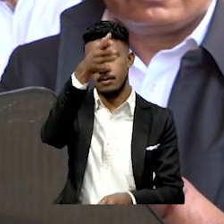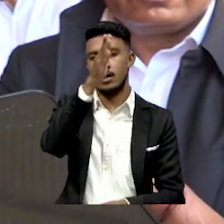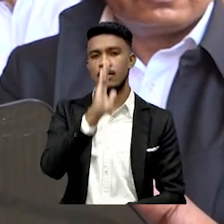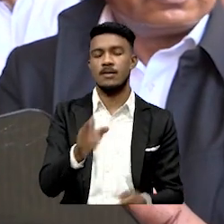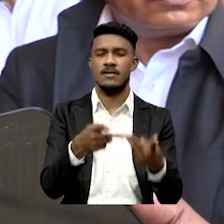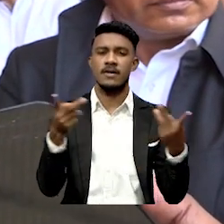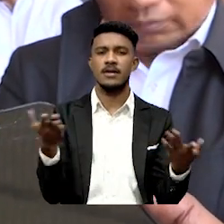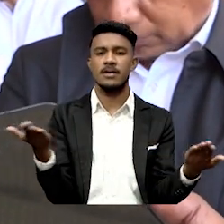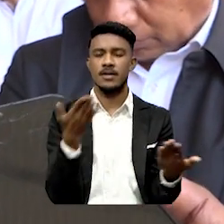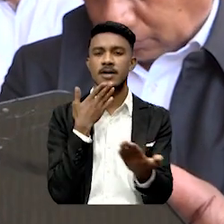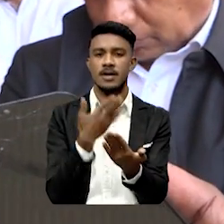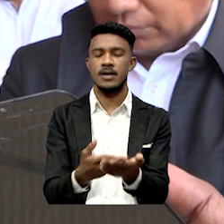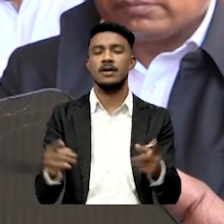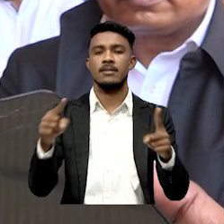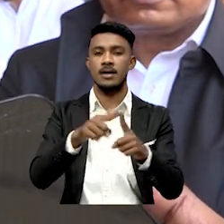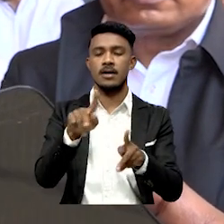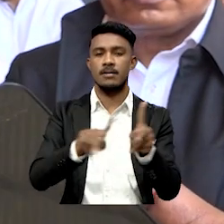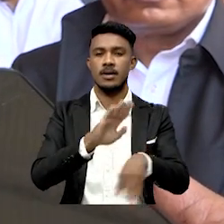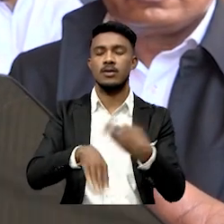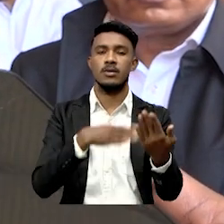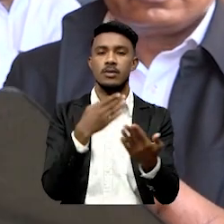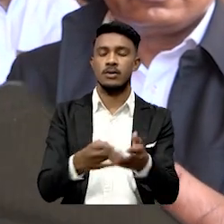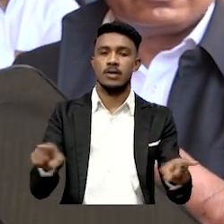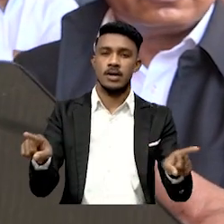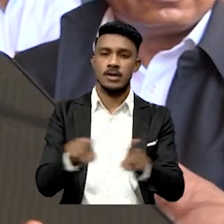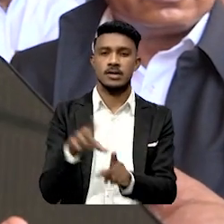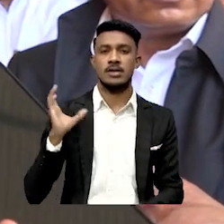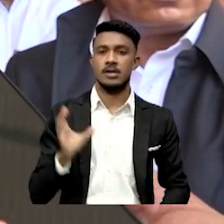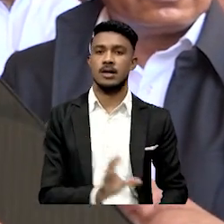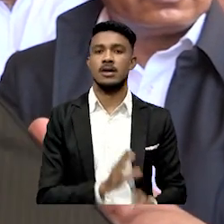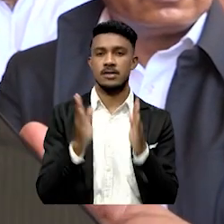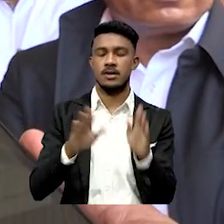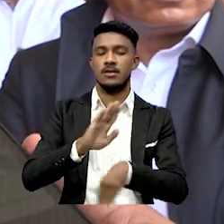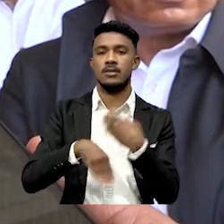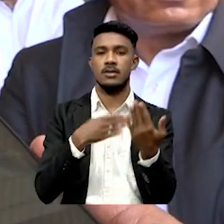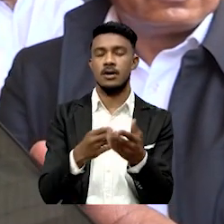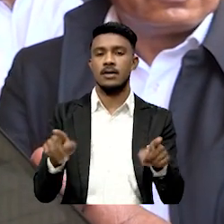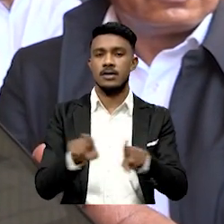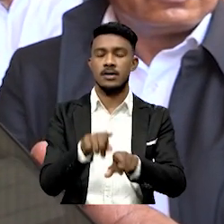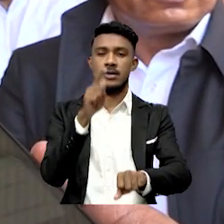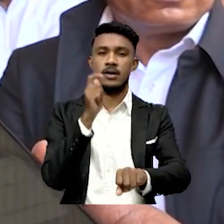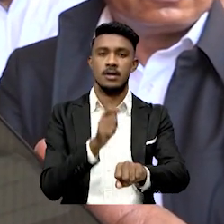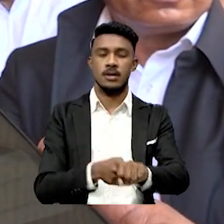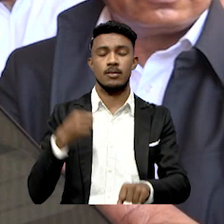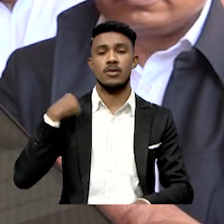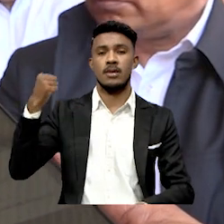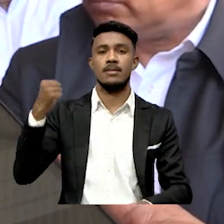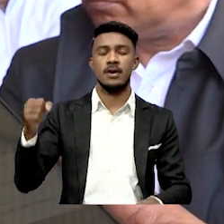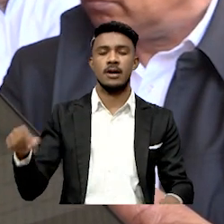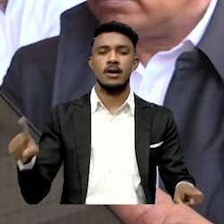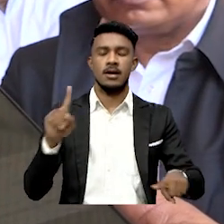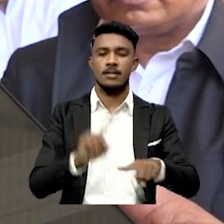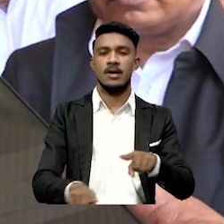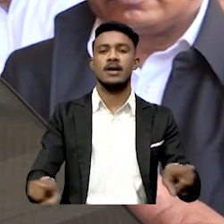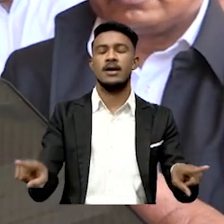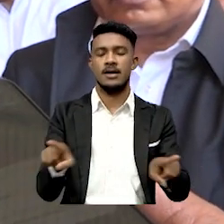dia ba povo voto lili sarana sira atu nune ya kampanya la bele sai fale momento sira ne ve